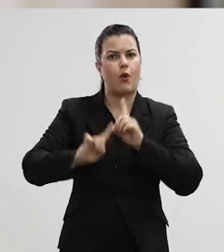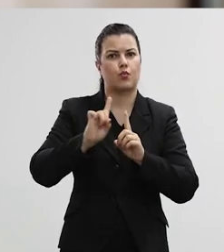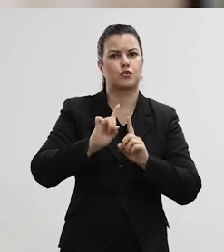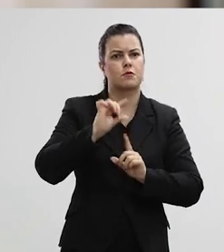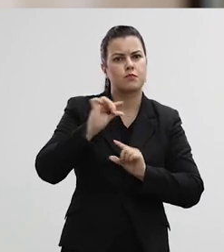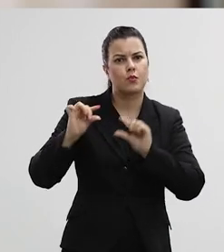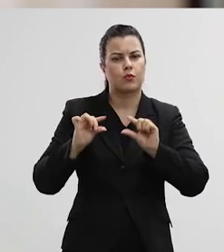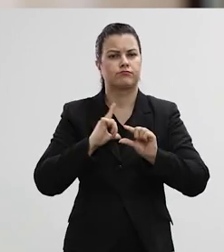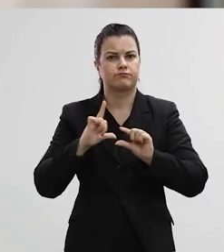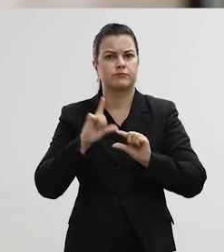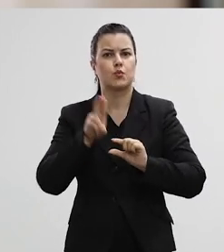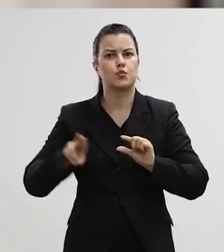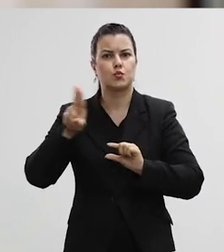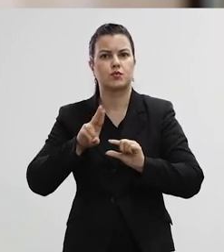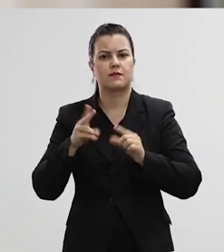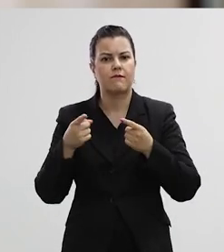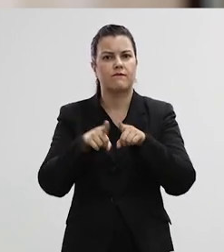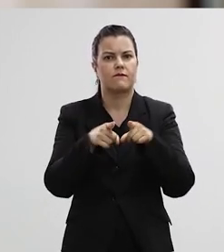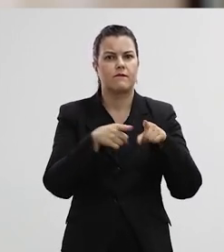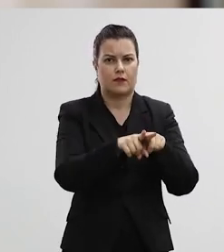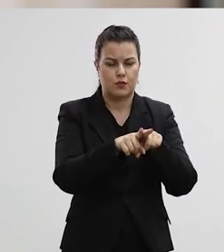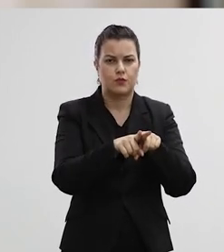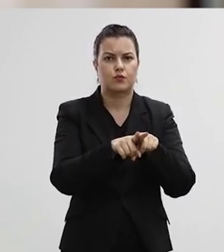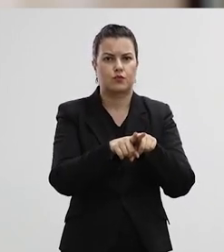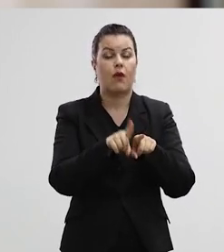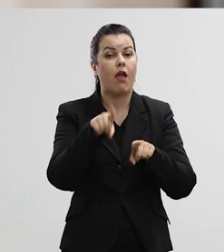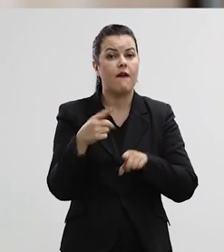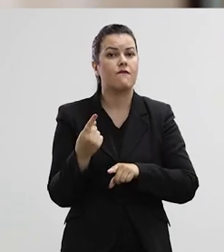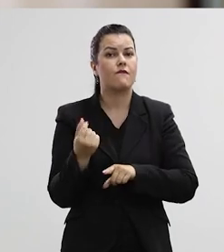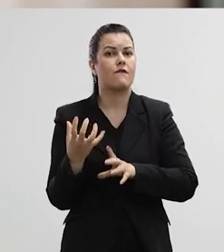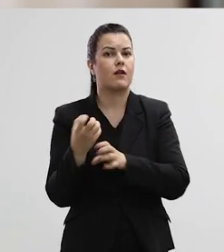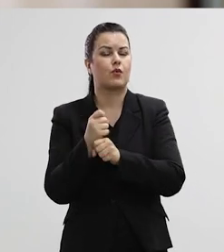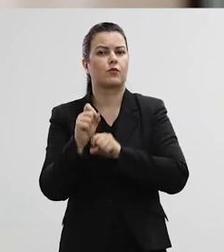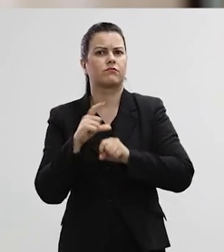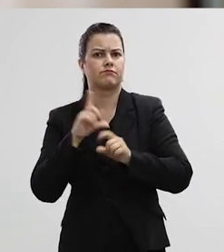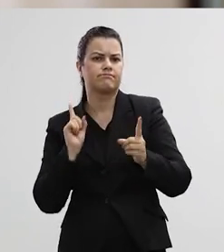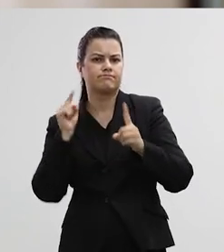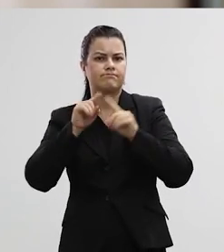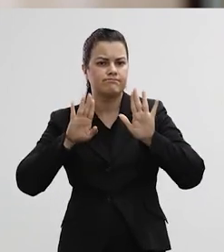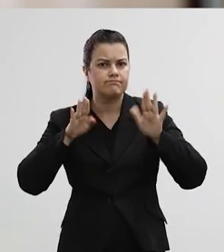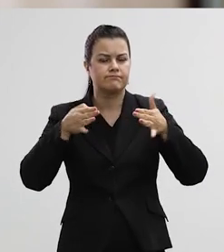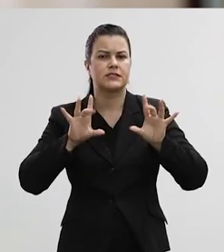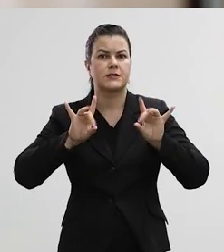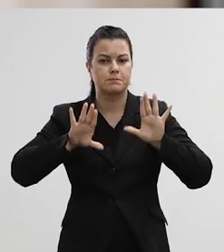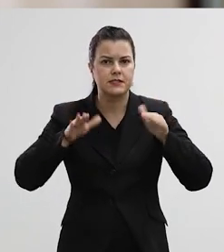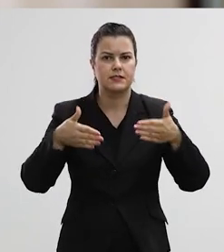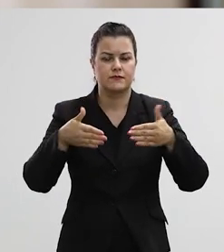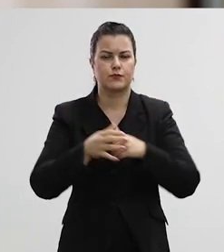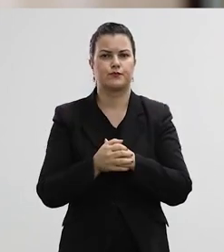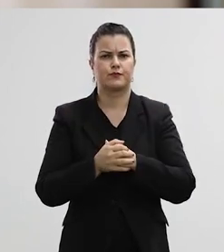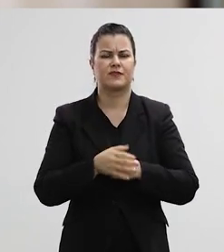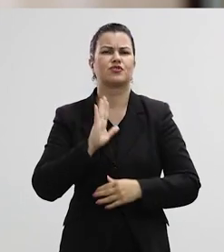financiadas por valores de utilização vinculado ou seja valores que deveriam ser aplicados em uma